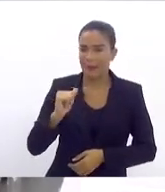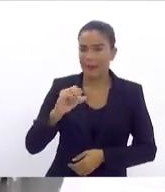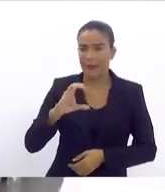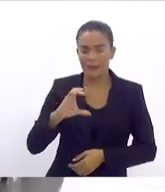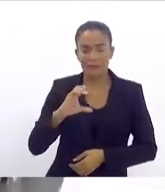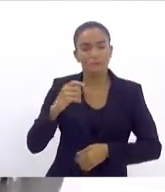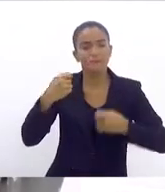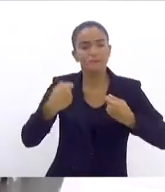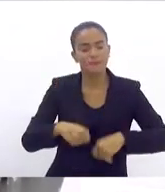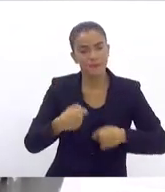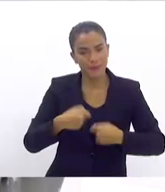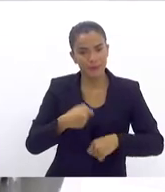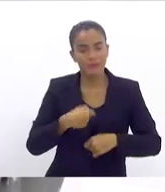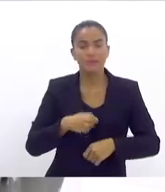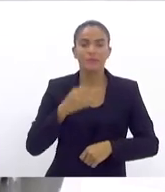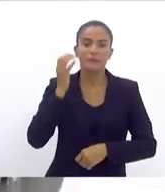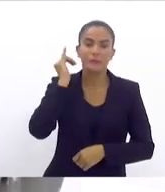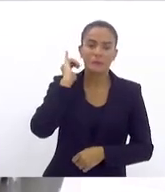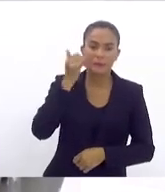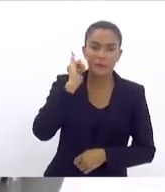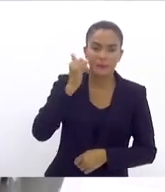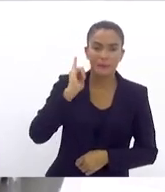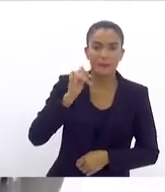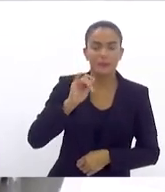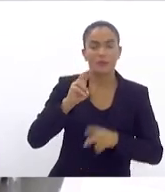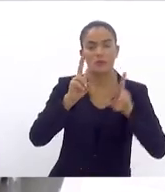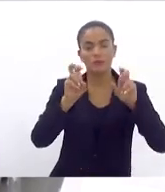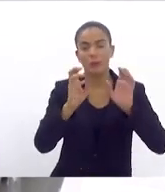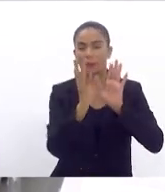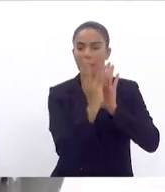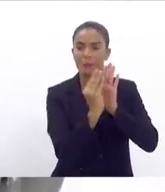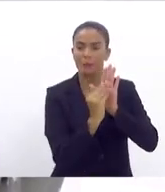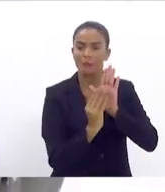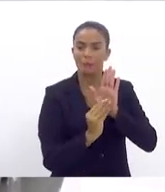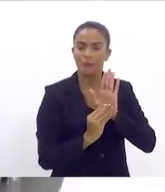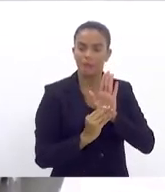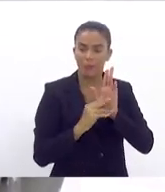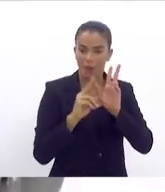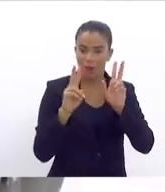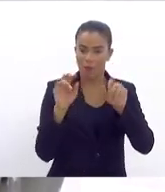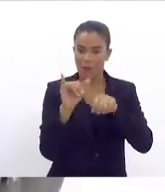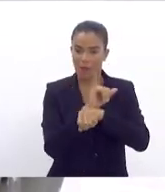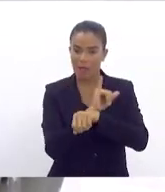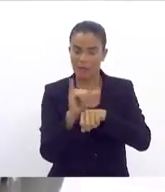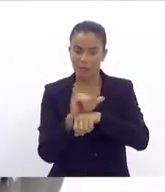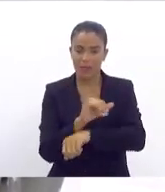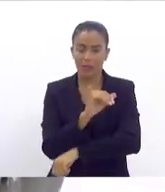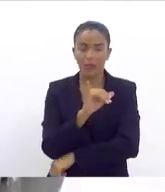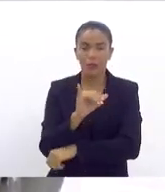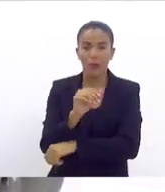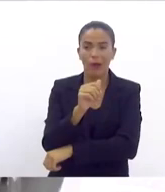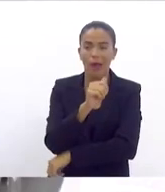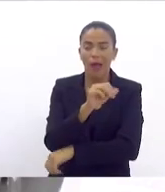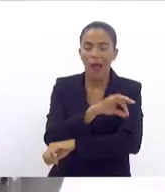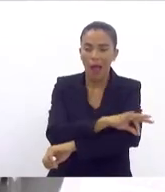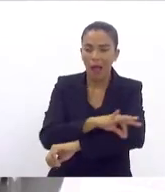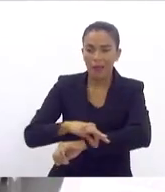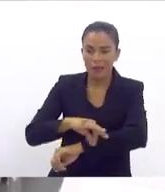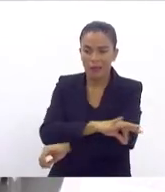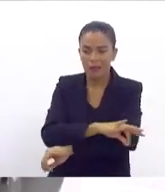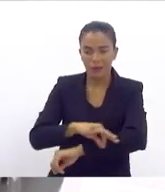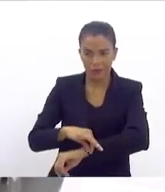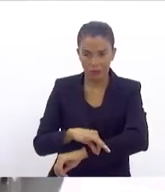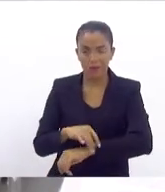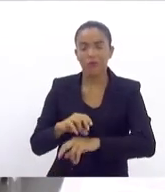tem que se pronunciar na matéria sobre aspectos arquitetônicos, não é sobre, por